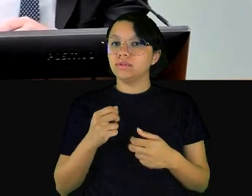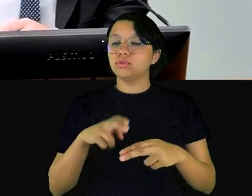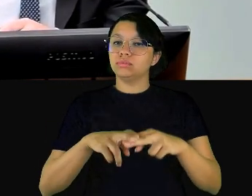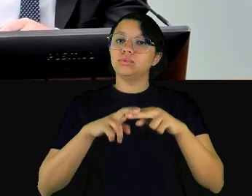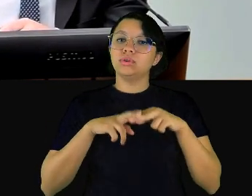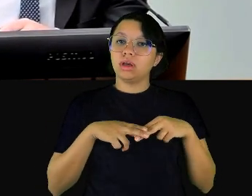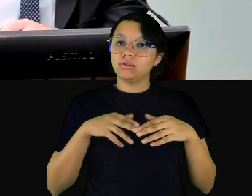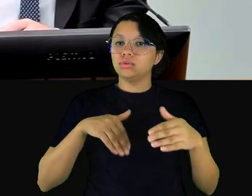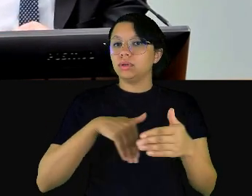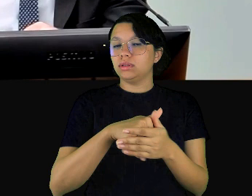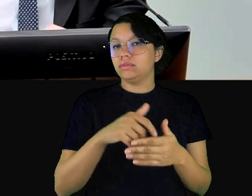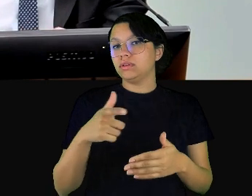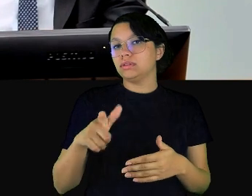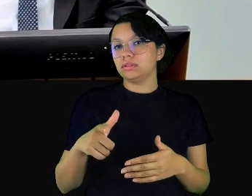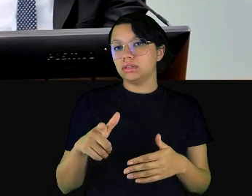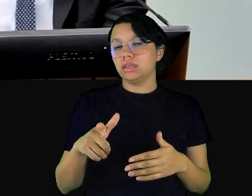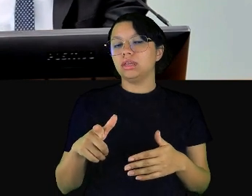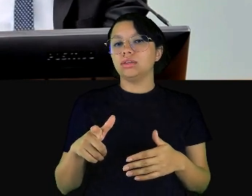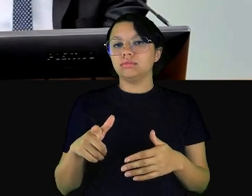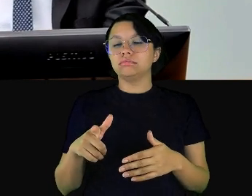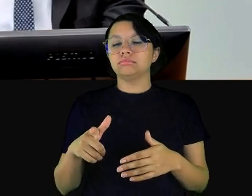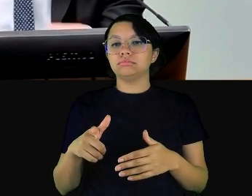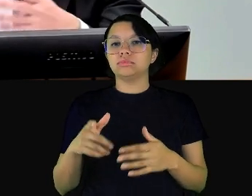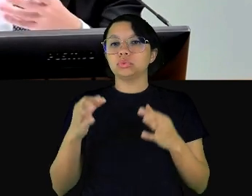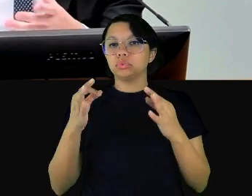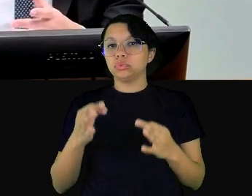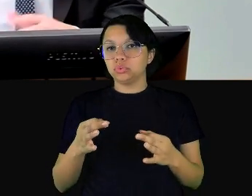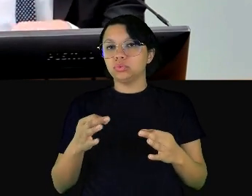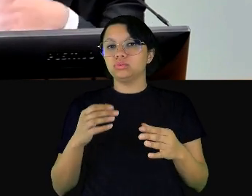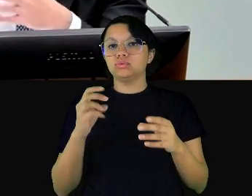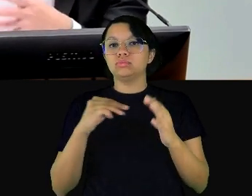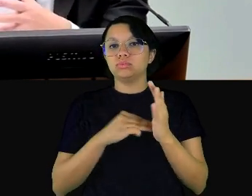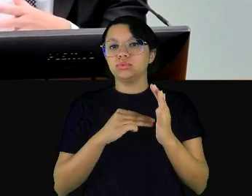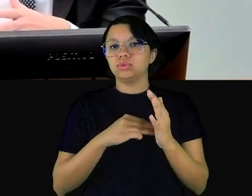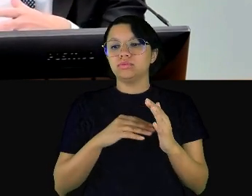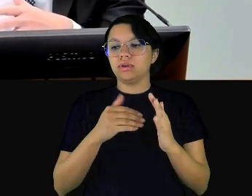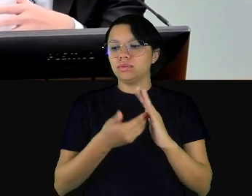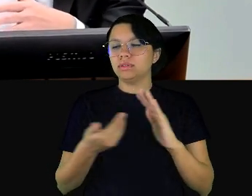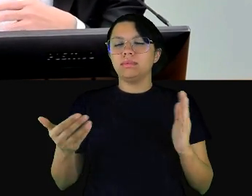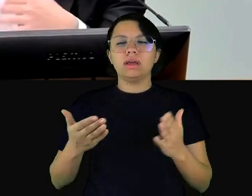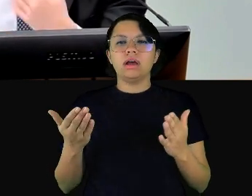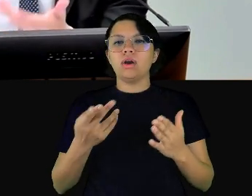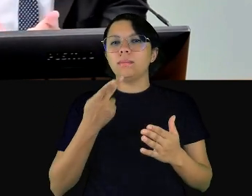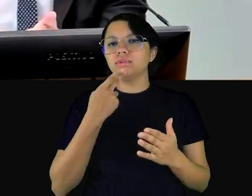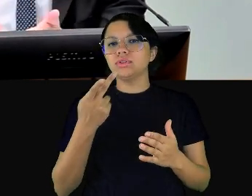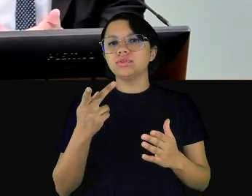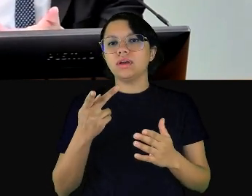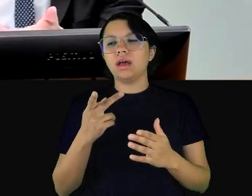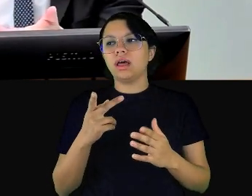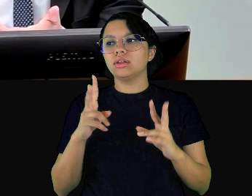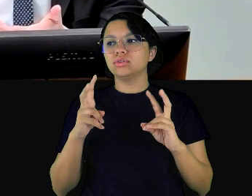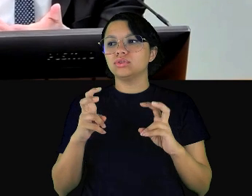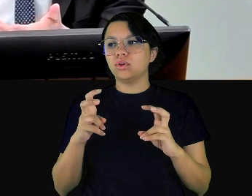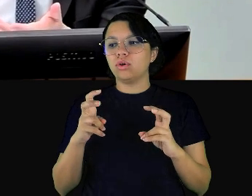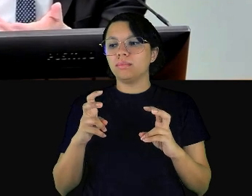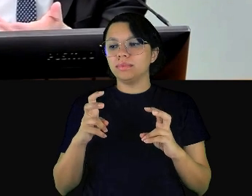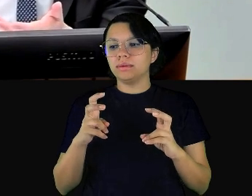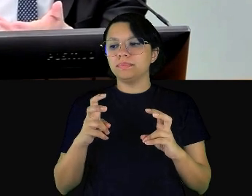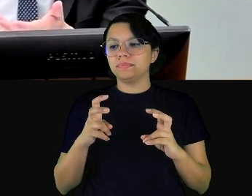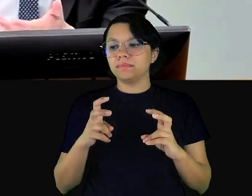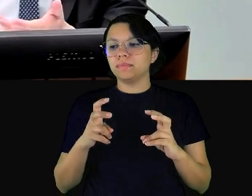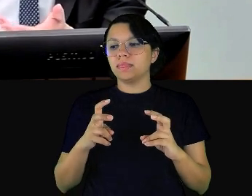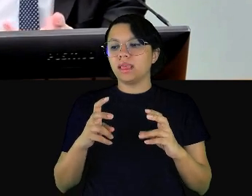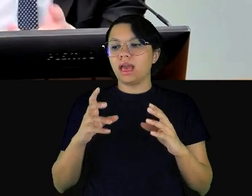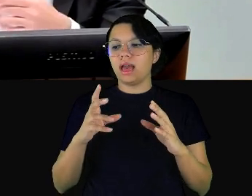dispensa sem justa causa, basicamente. E, por fim, eu separei aqui para a gente conversar a outra questão, que é a supressão da cláusula